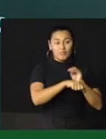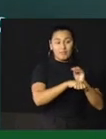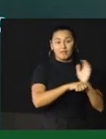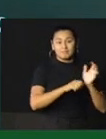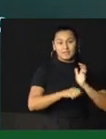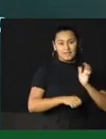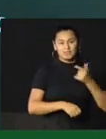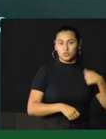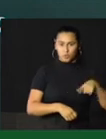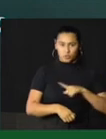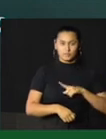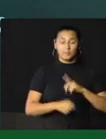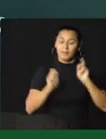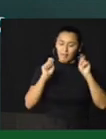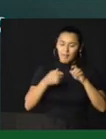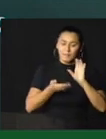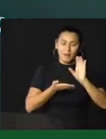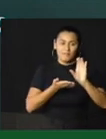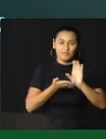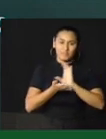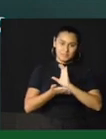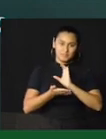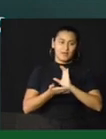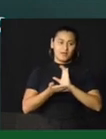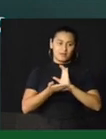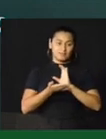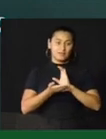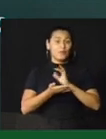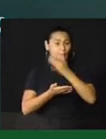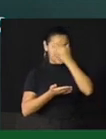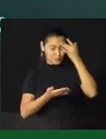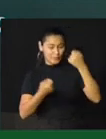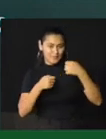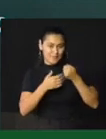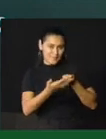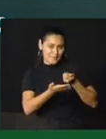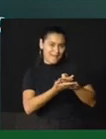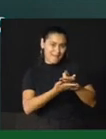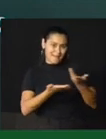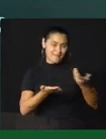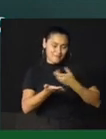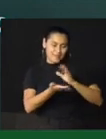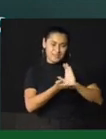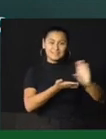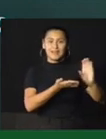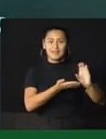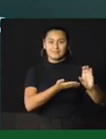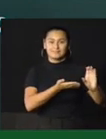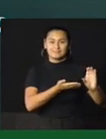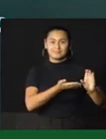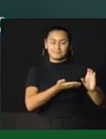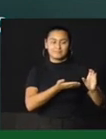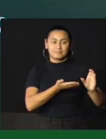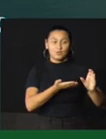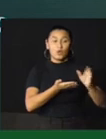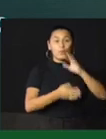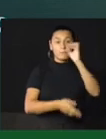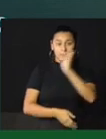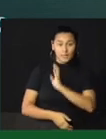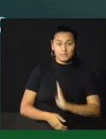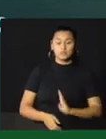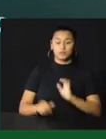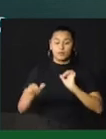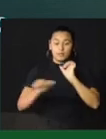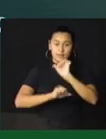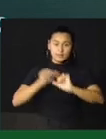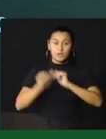financiar energética Alguém tem que pagar essa conta o Brasil para financiar a transição energética na minha opinião